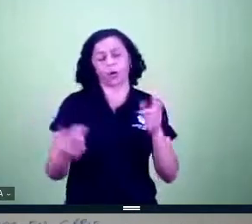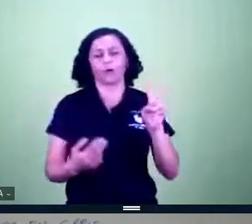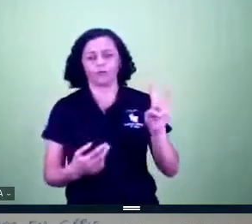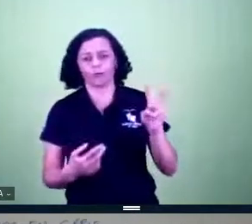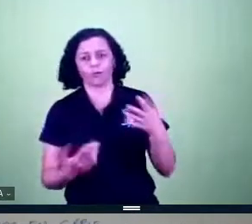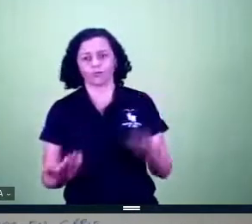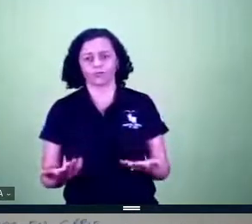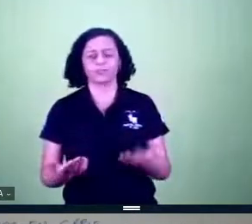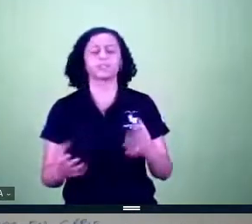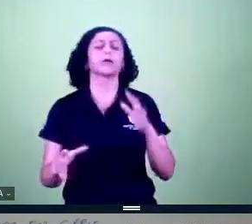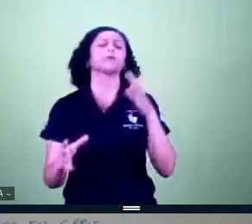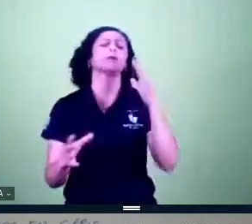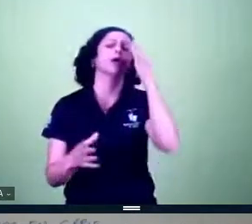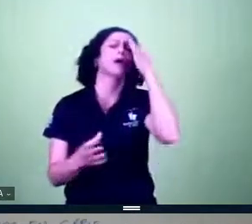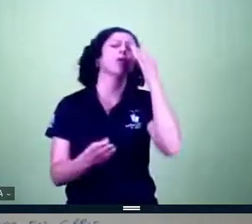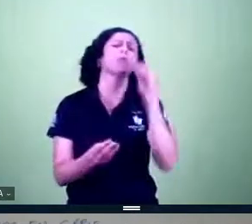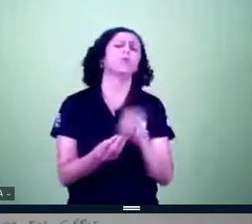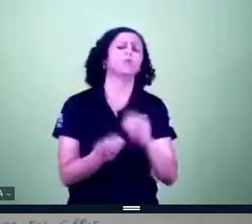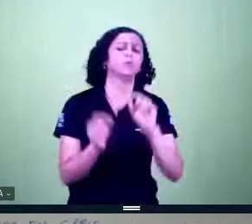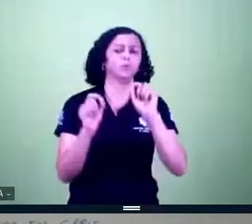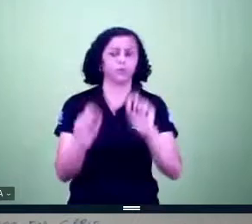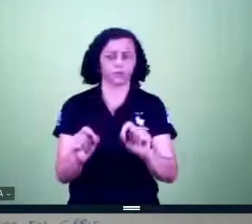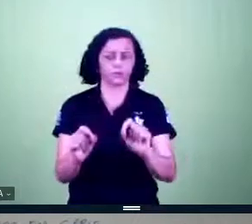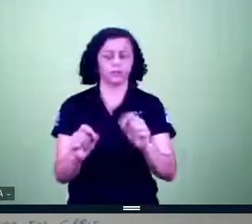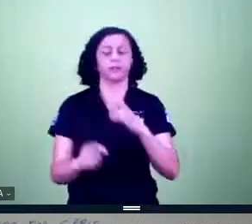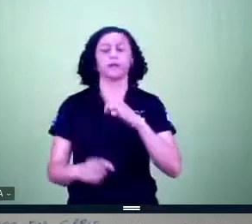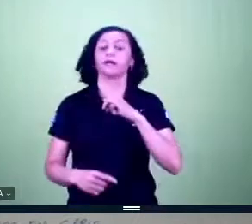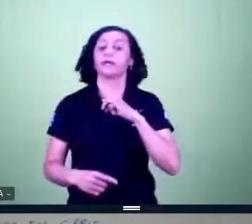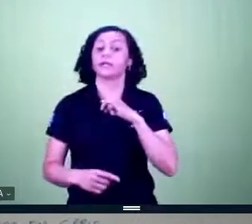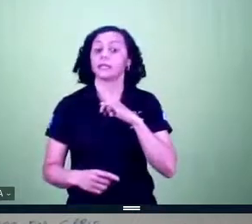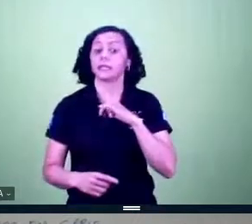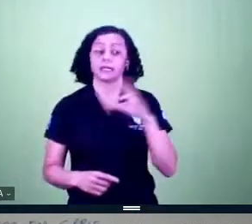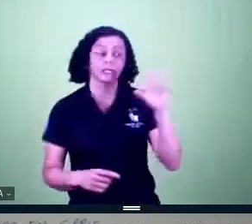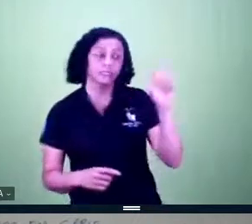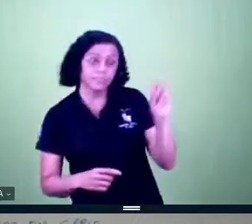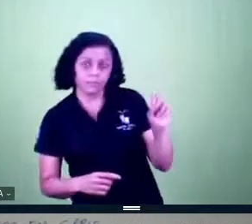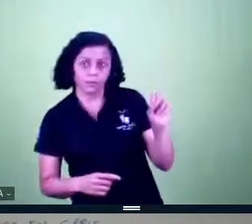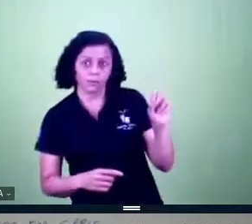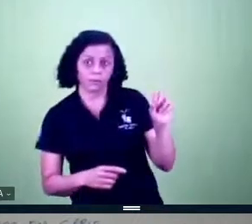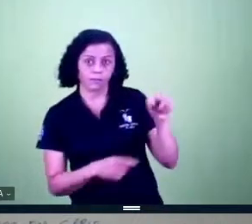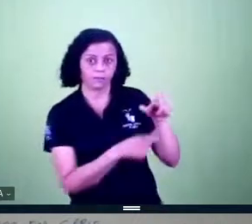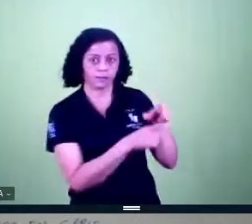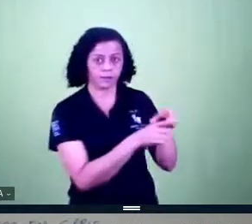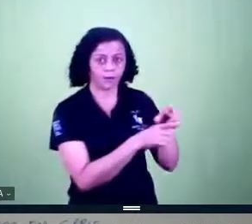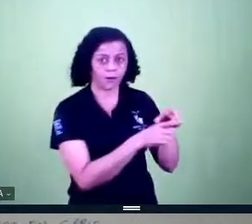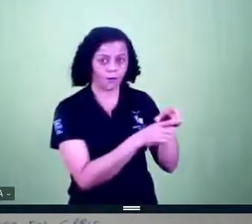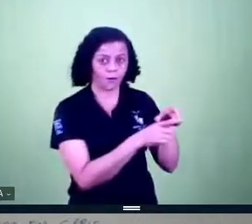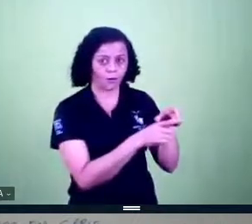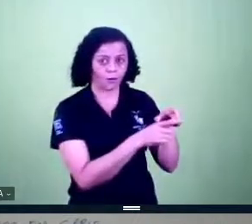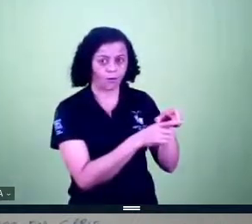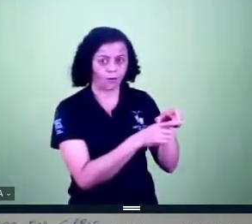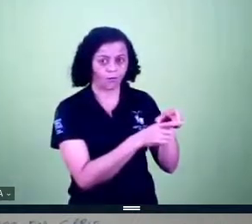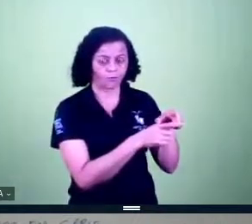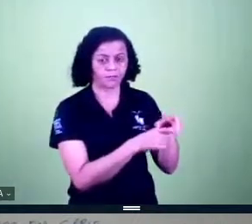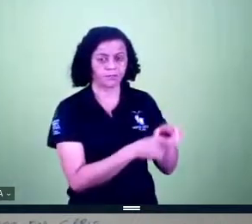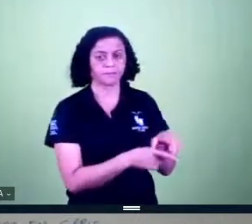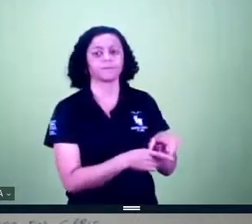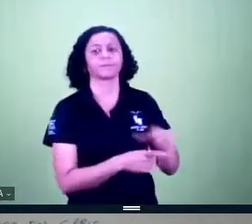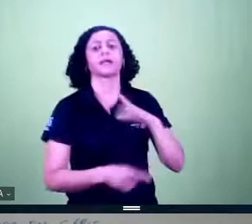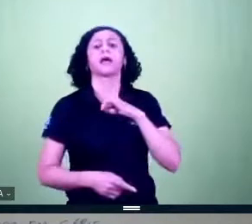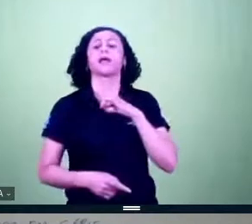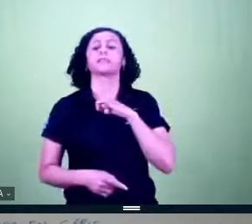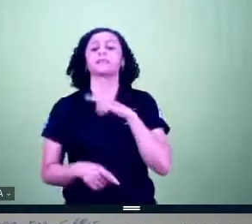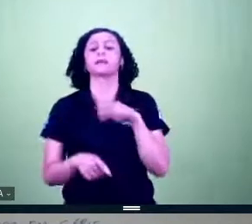pessoal? Cheguei que aqui eu vou ter 50 ohms para esse caso, né? E vou ter